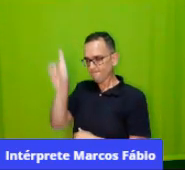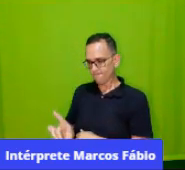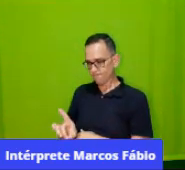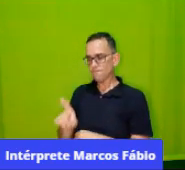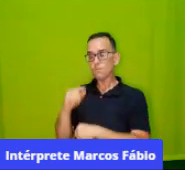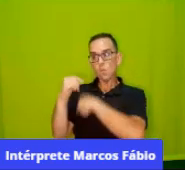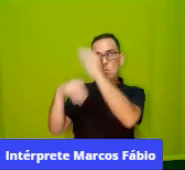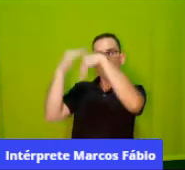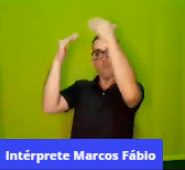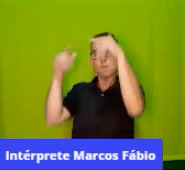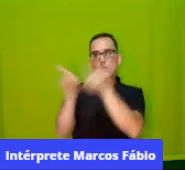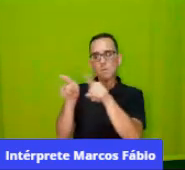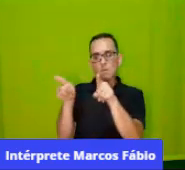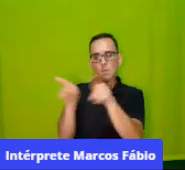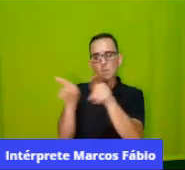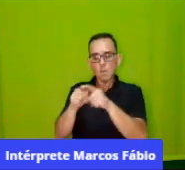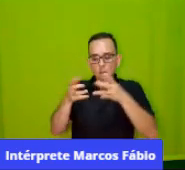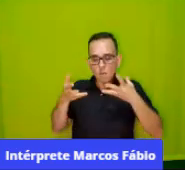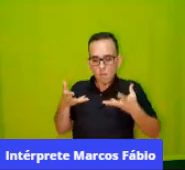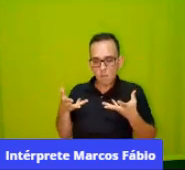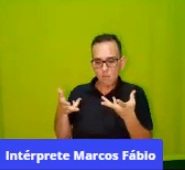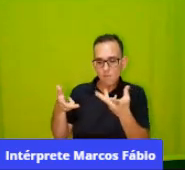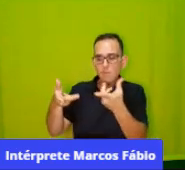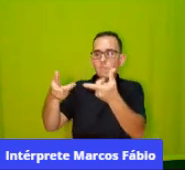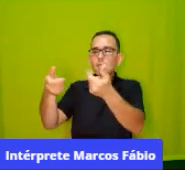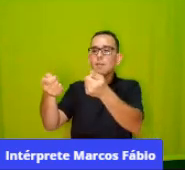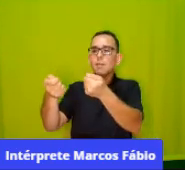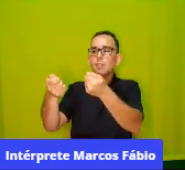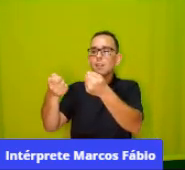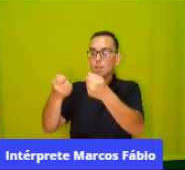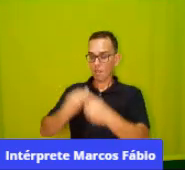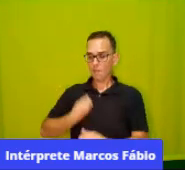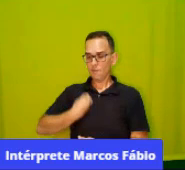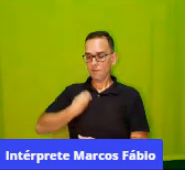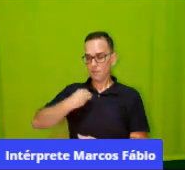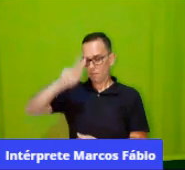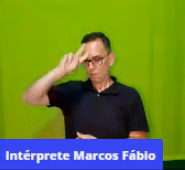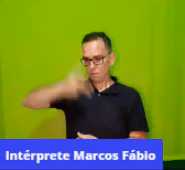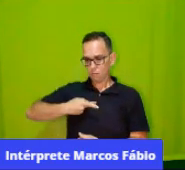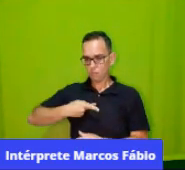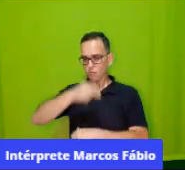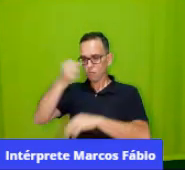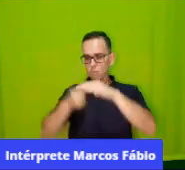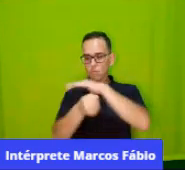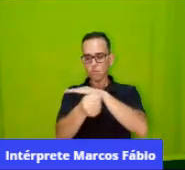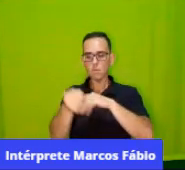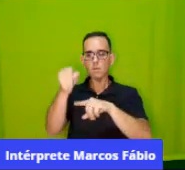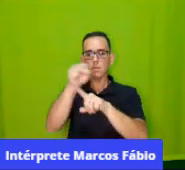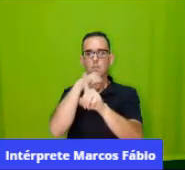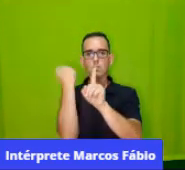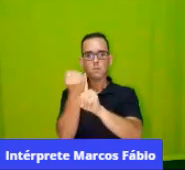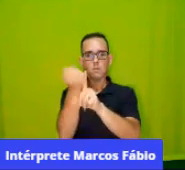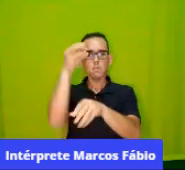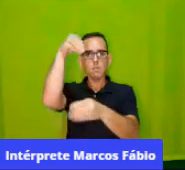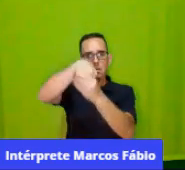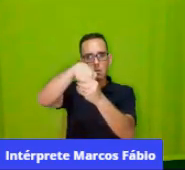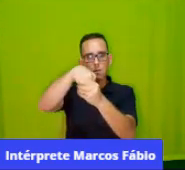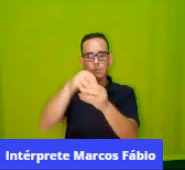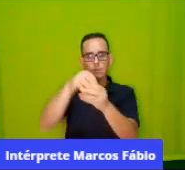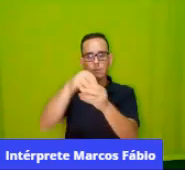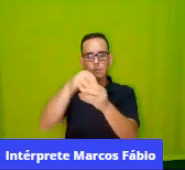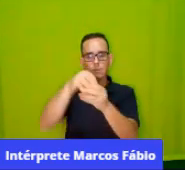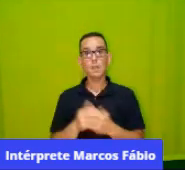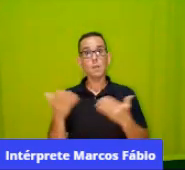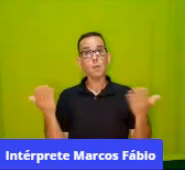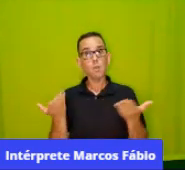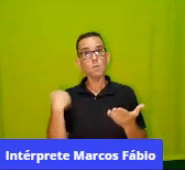e, consequentemente, promover sua vida independente e inclusão. Nós trouxemos